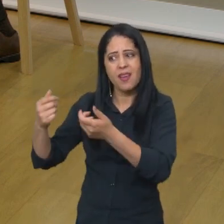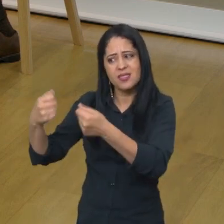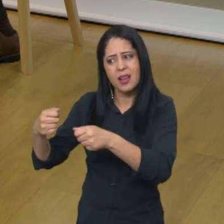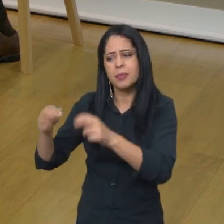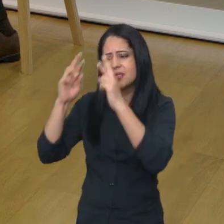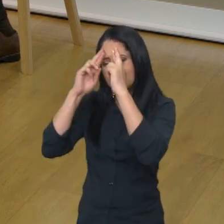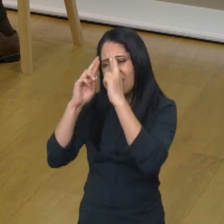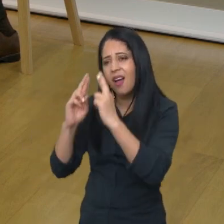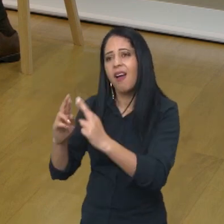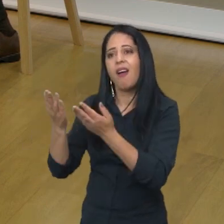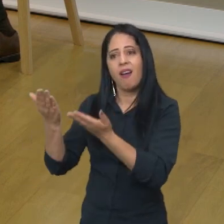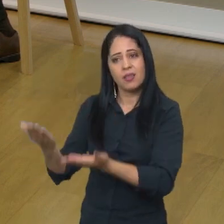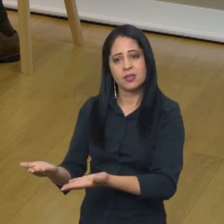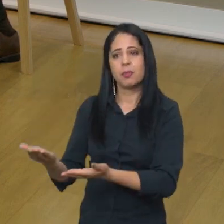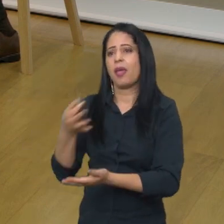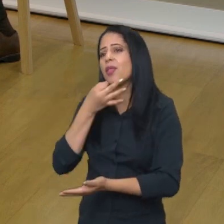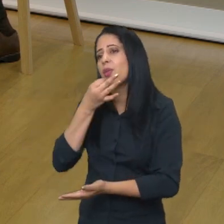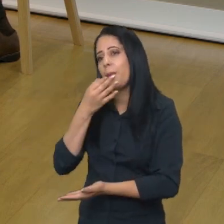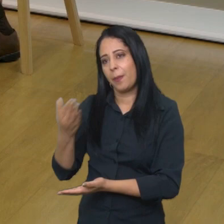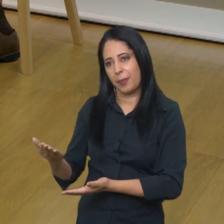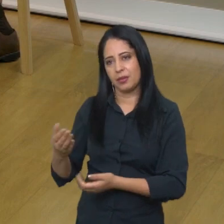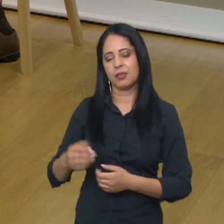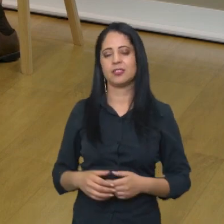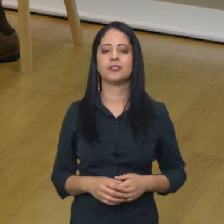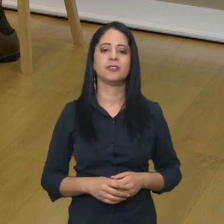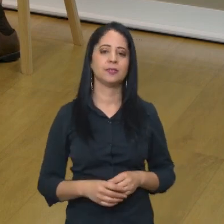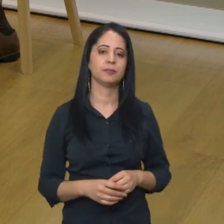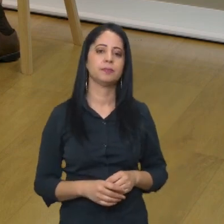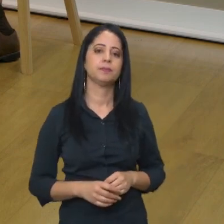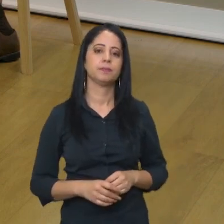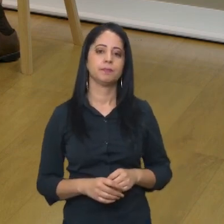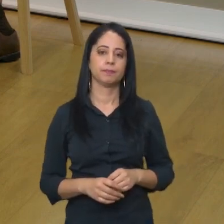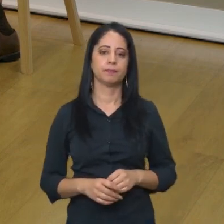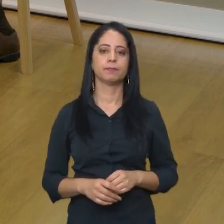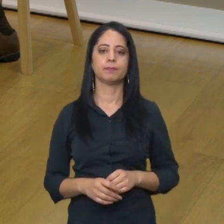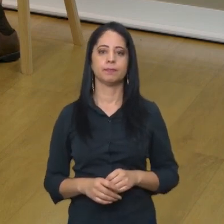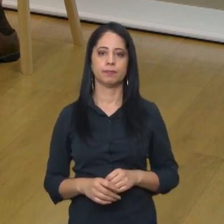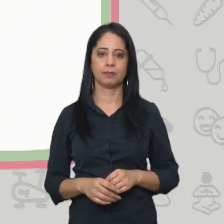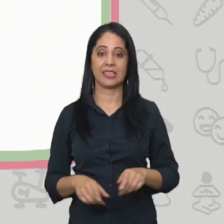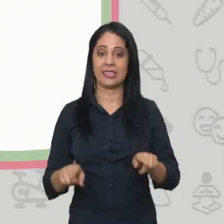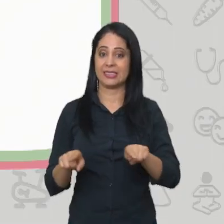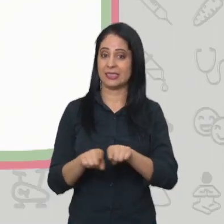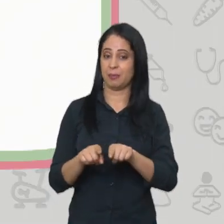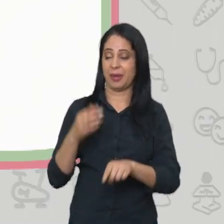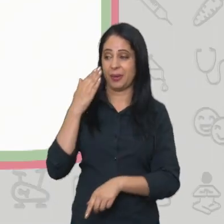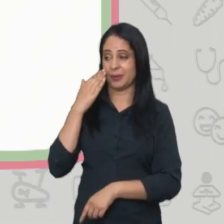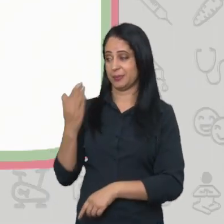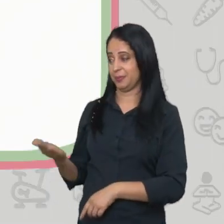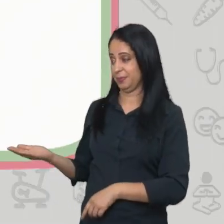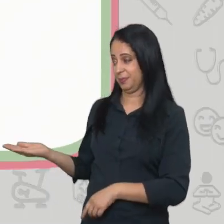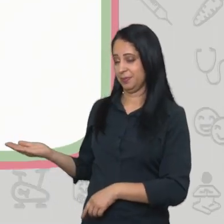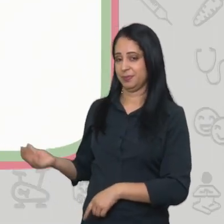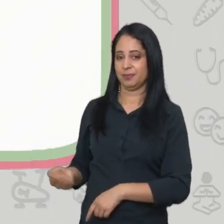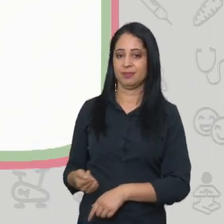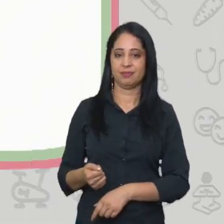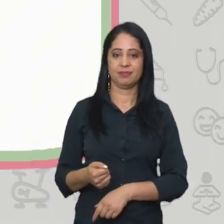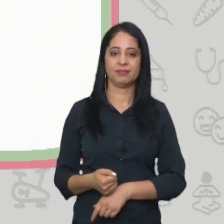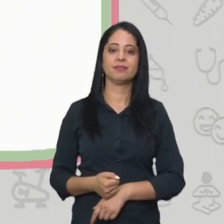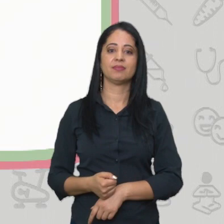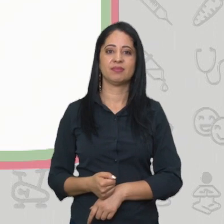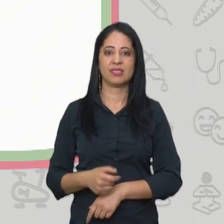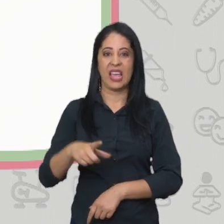importante. Tem que ser preservada. Sim, vamos para o próximo aqui. Limitar as opções de escolha. Por exemplo, vai numa sorveteria... tem